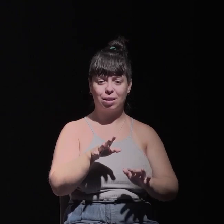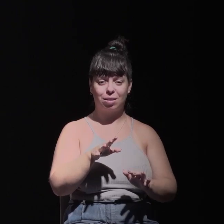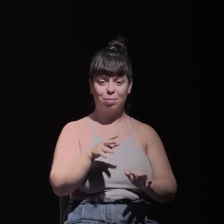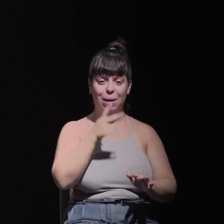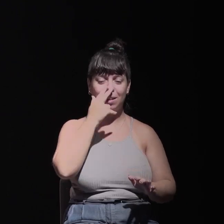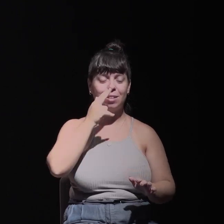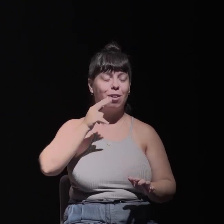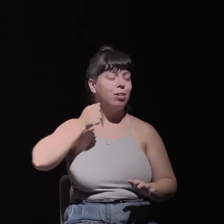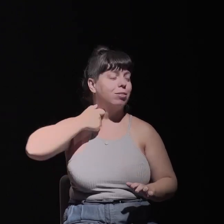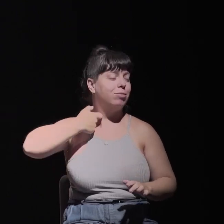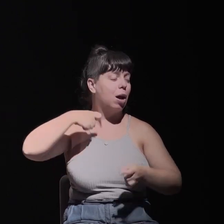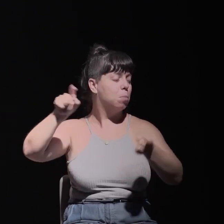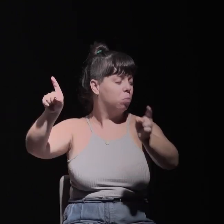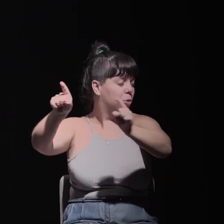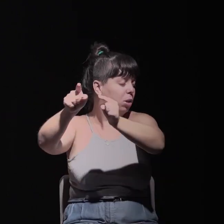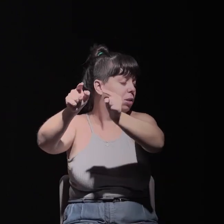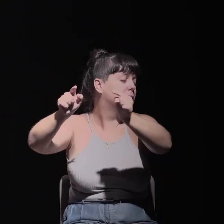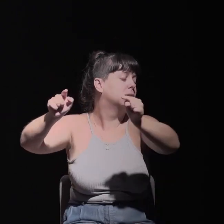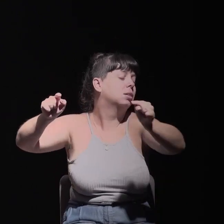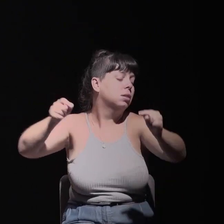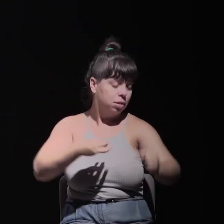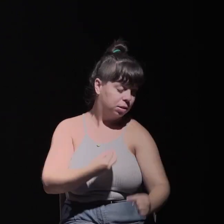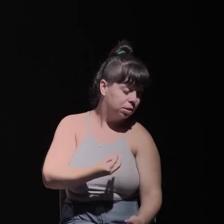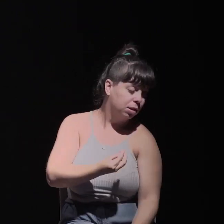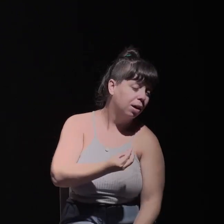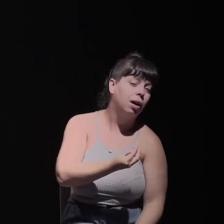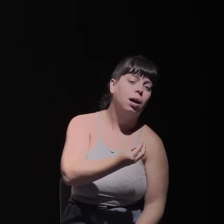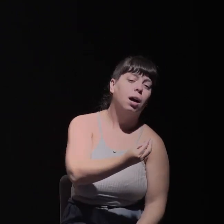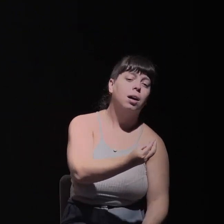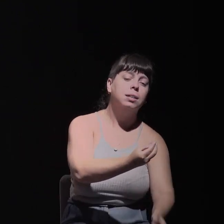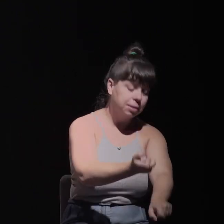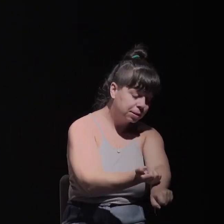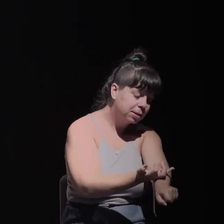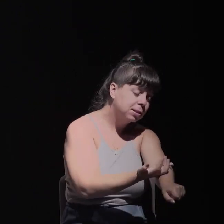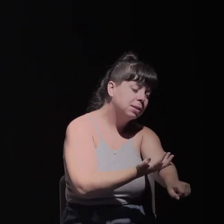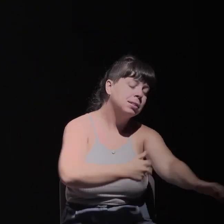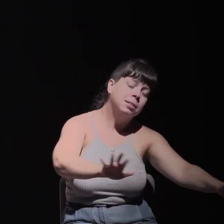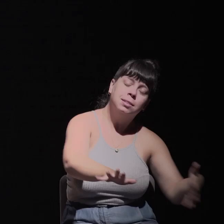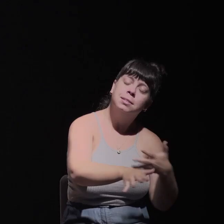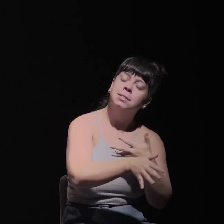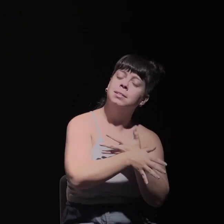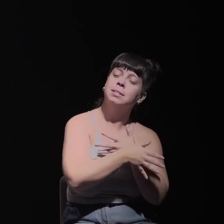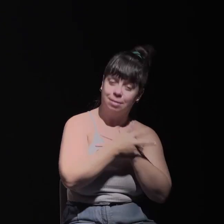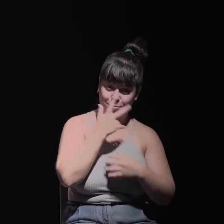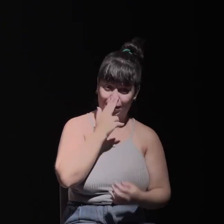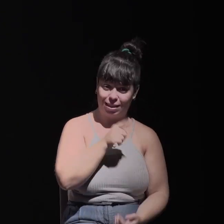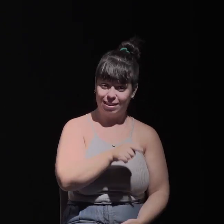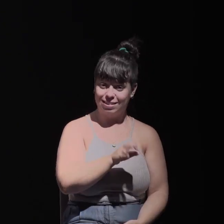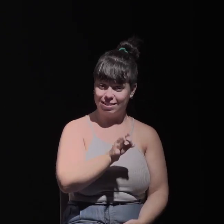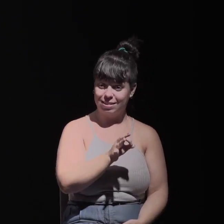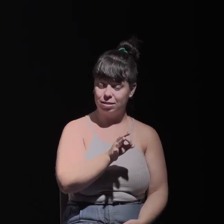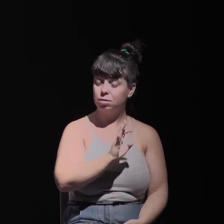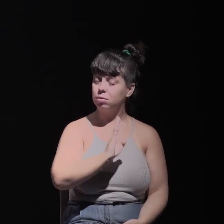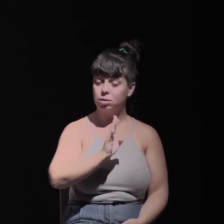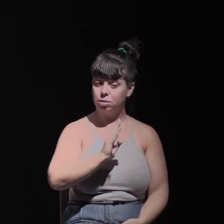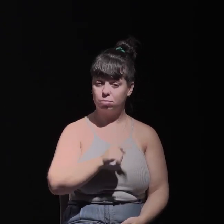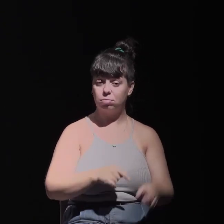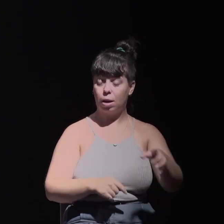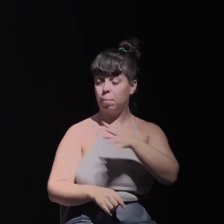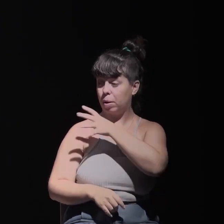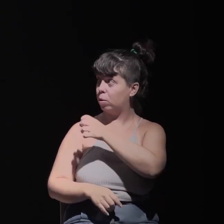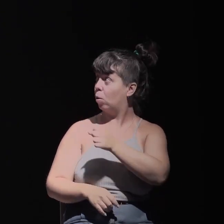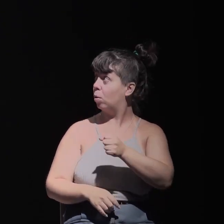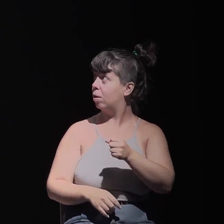tocar Whitney Houston, a gente vai se abraçar, e aí a gente vai chorar juntas e não sei o quê. Não, ela pegou o